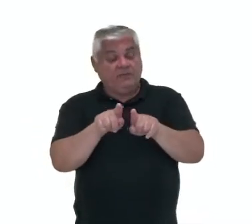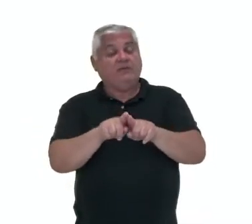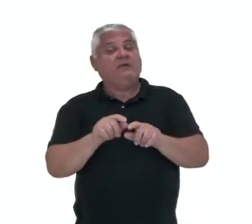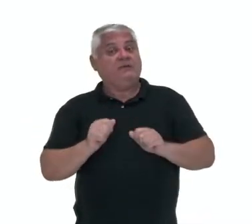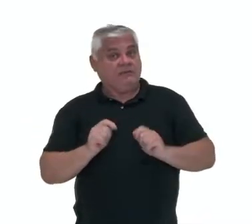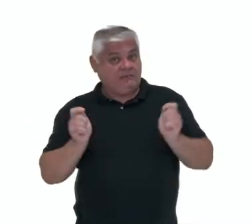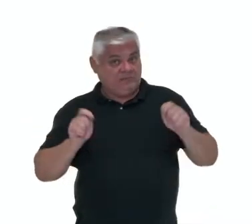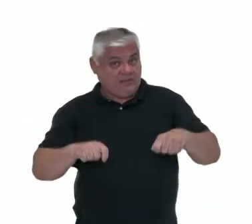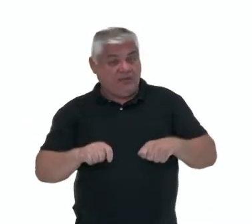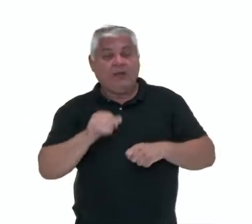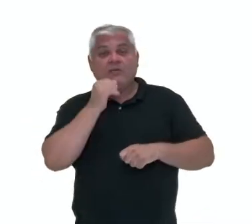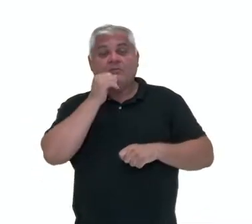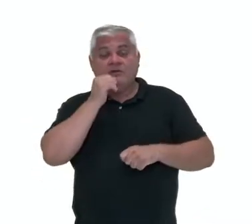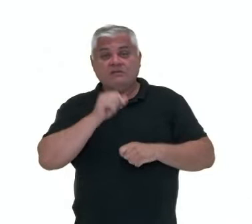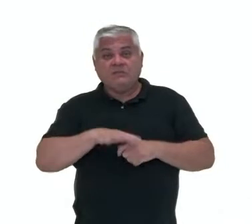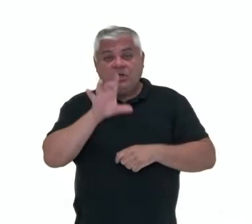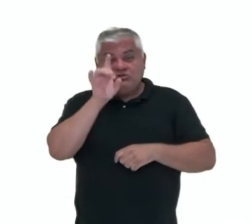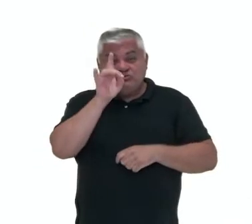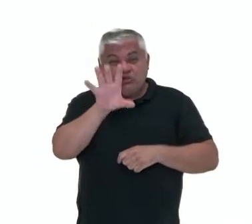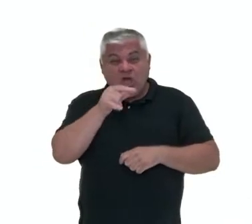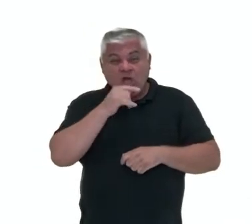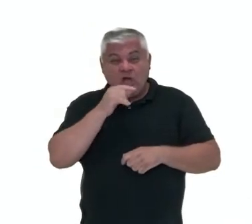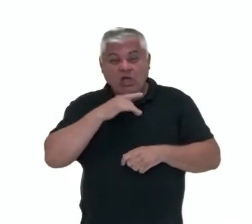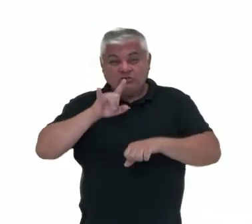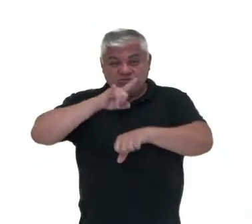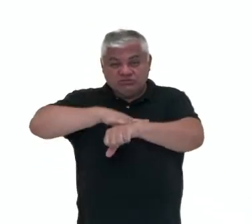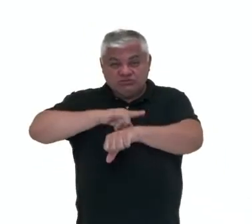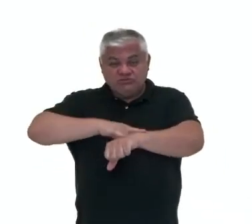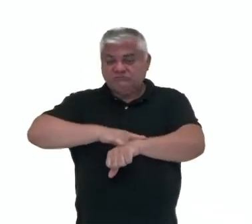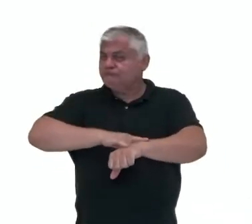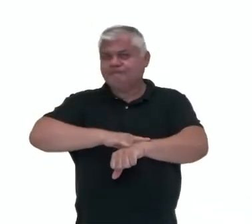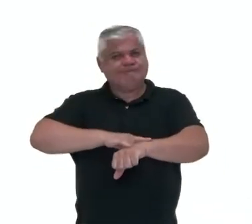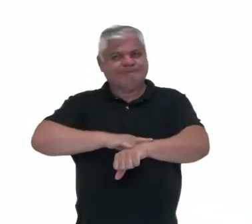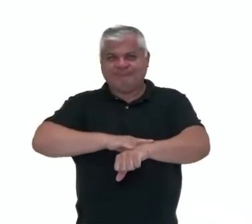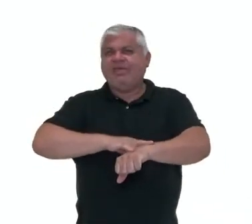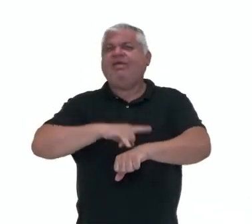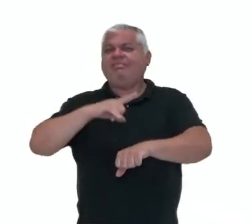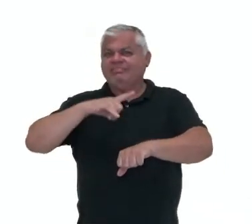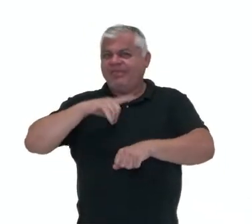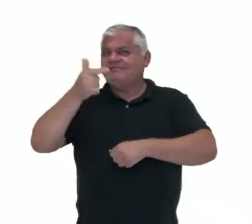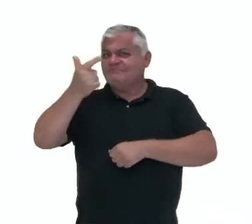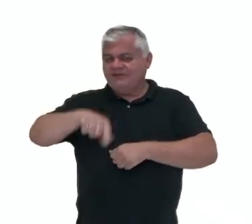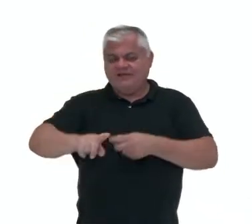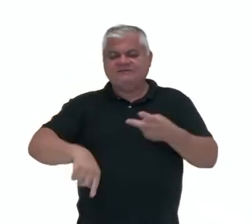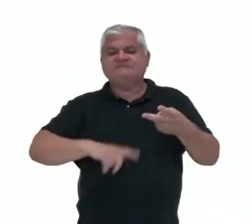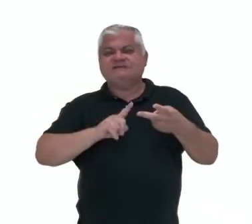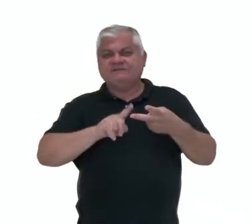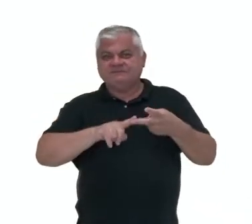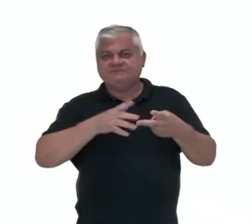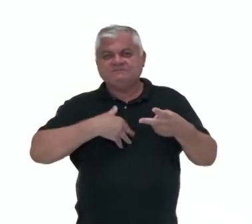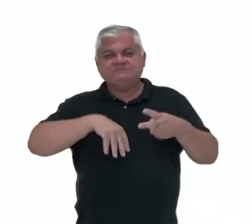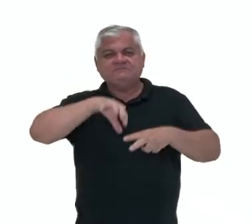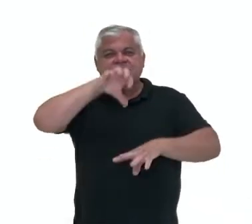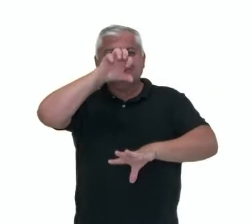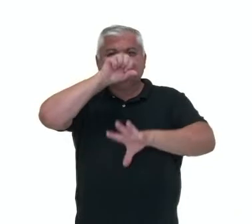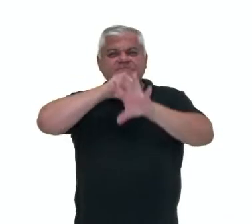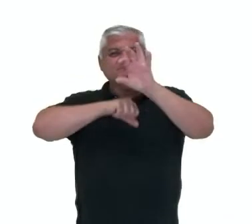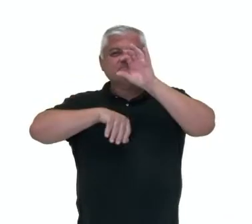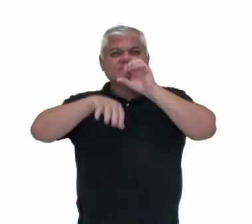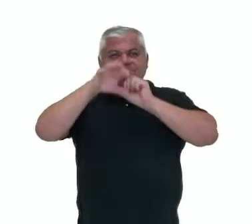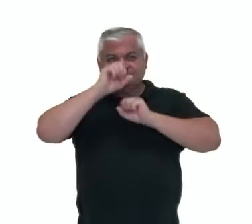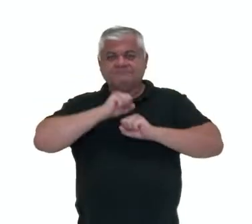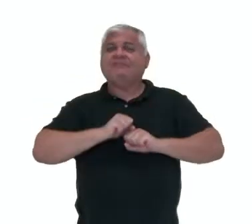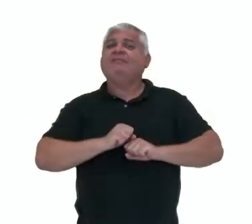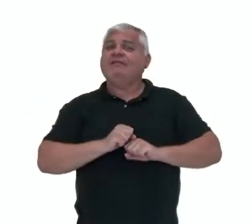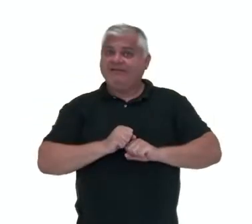realizamos excretas não só pela urina. Nós realizamos excreta pelo sistema respiratório.